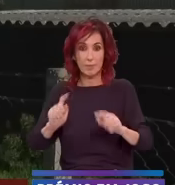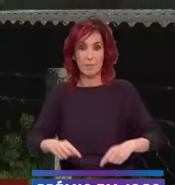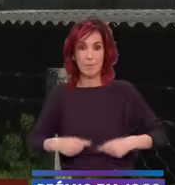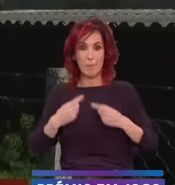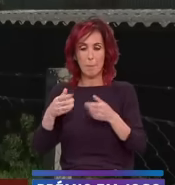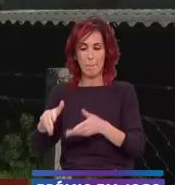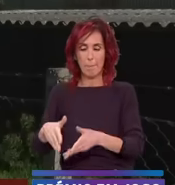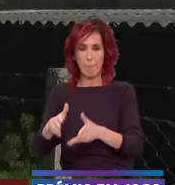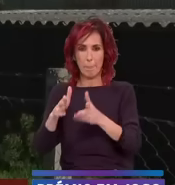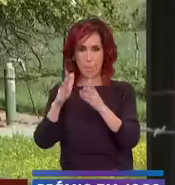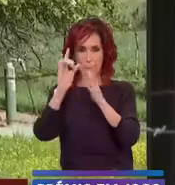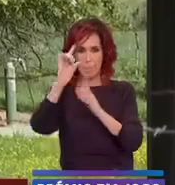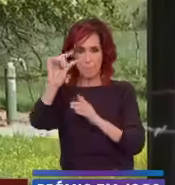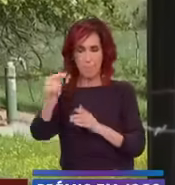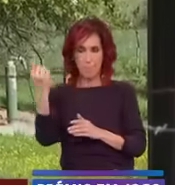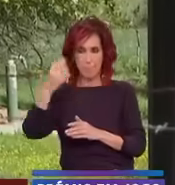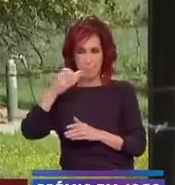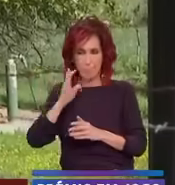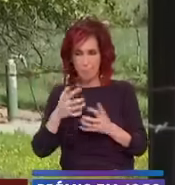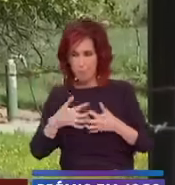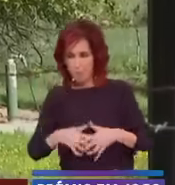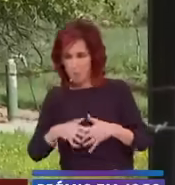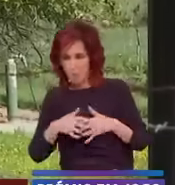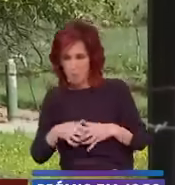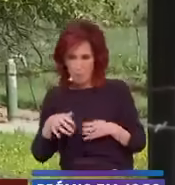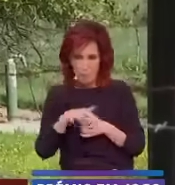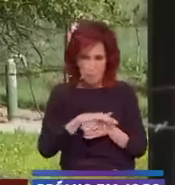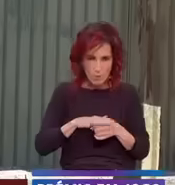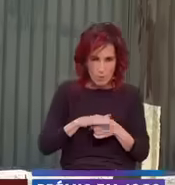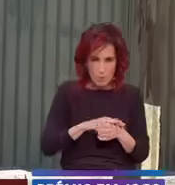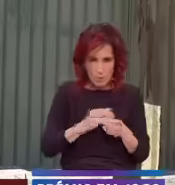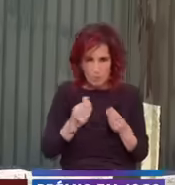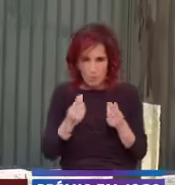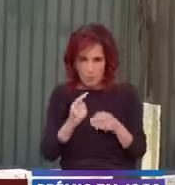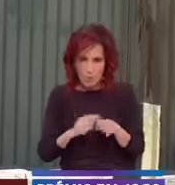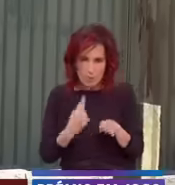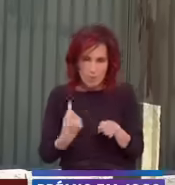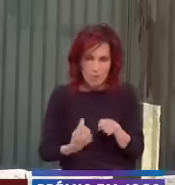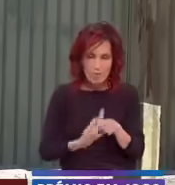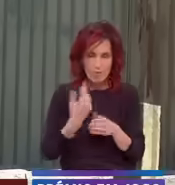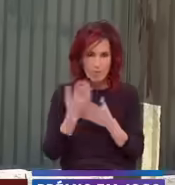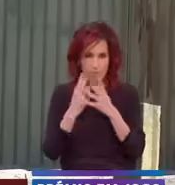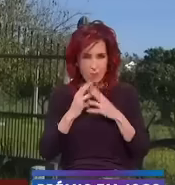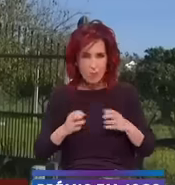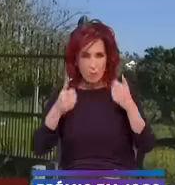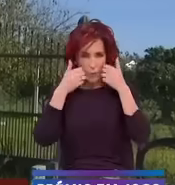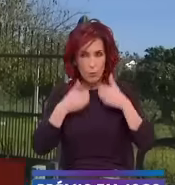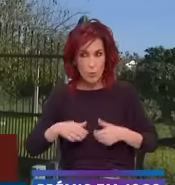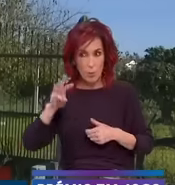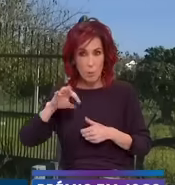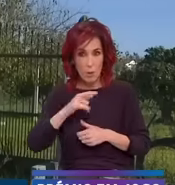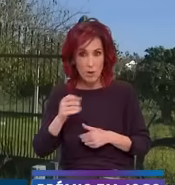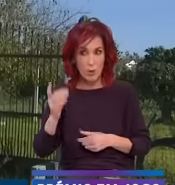por um caminho mais longo que obriga a PJ a equacionar cenários que justificam a demora a encontrar o corpo de Mónica. É